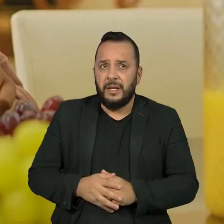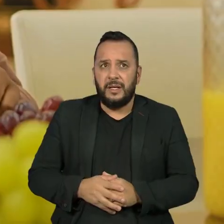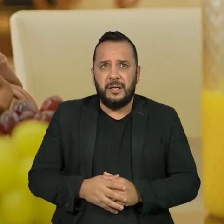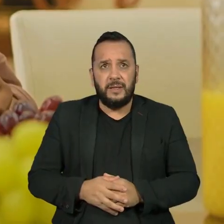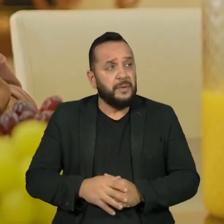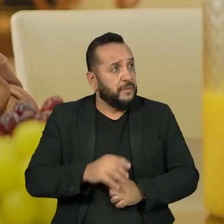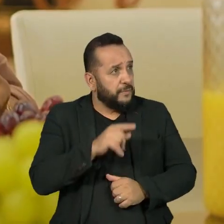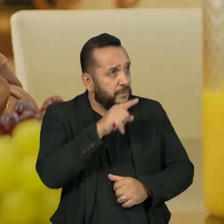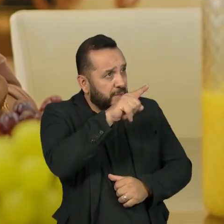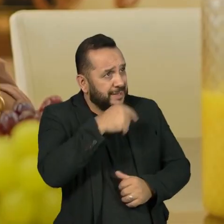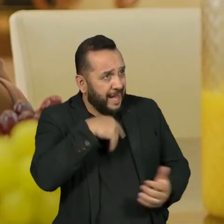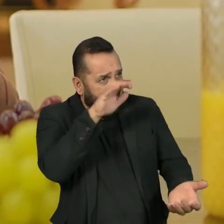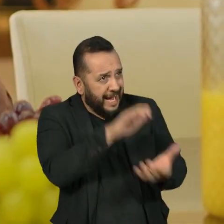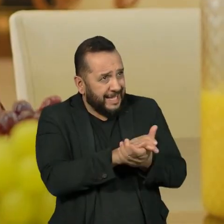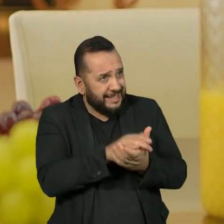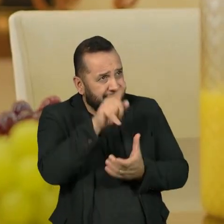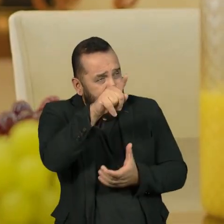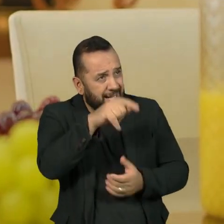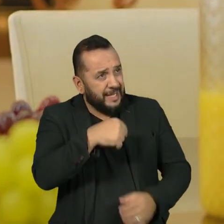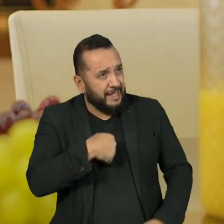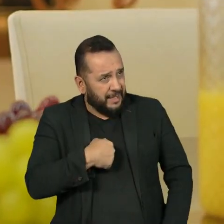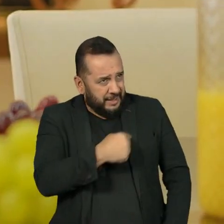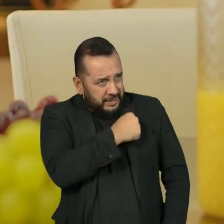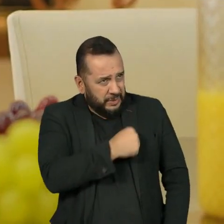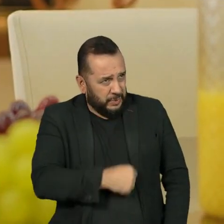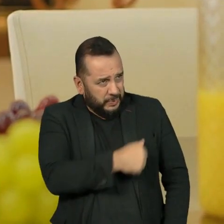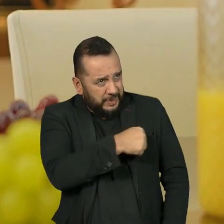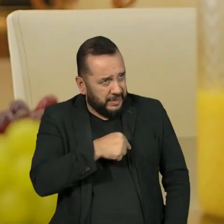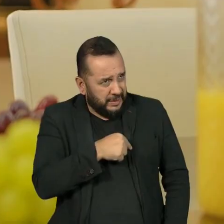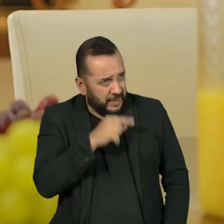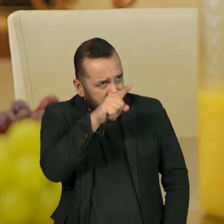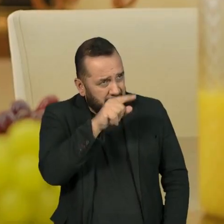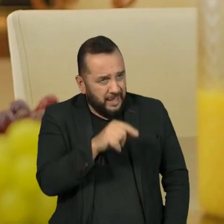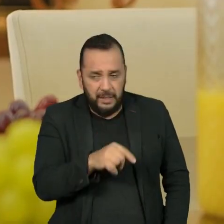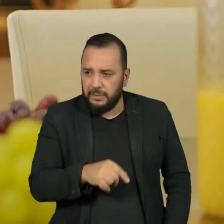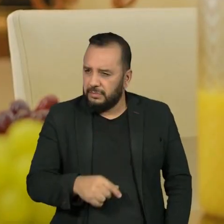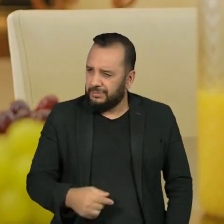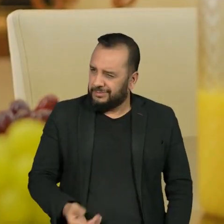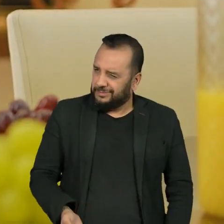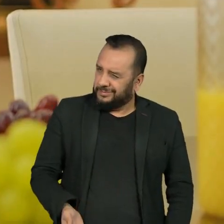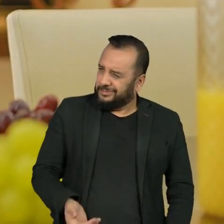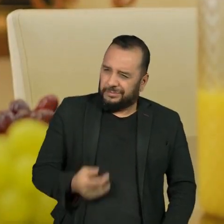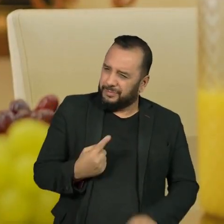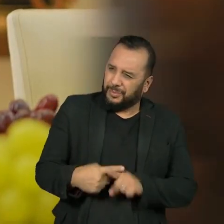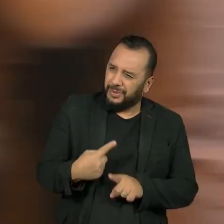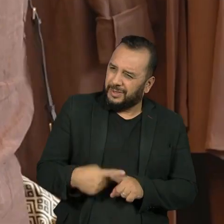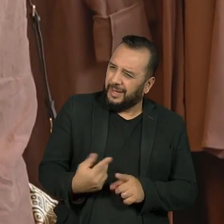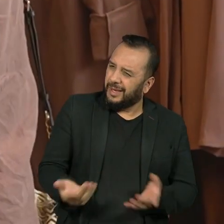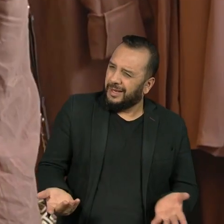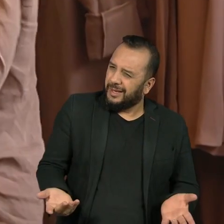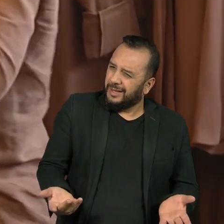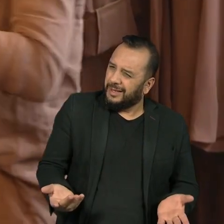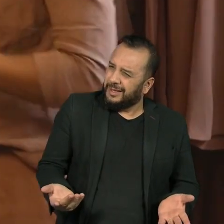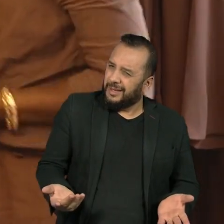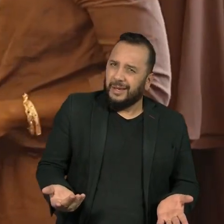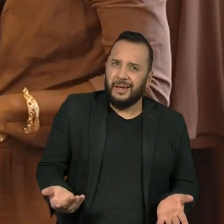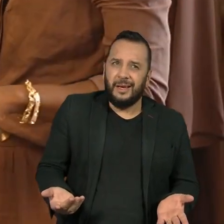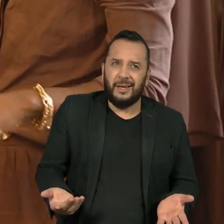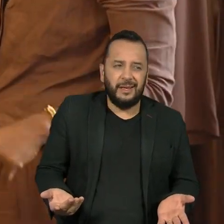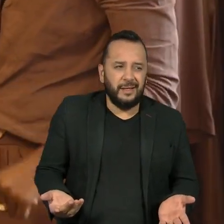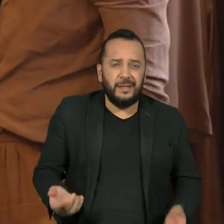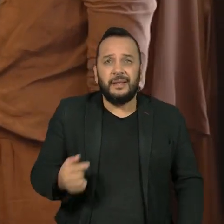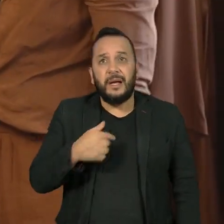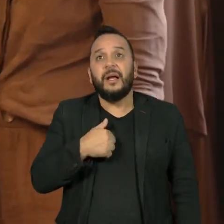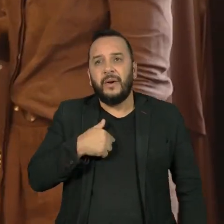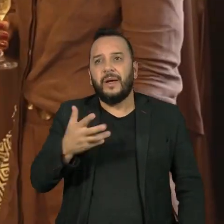Você é casada com o suíço? Foi a primeira pergunta. Não foi qual a forma de pagamento. Esse eu quero experimentar. Vamos provar